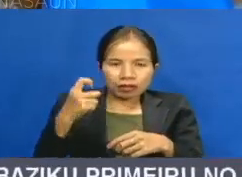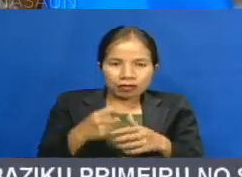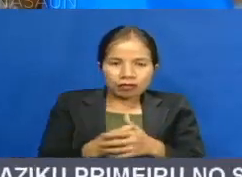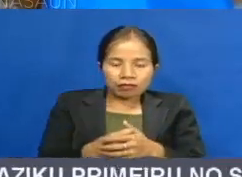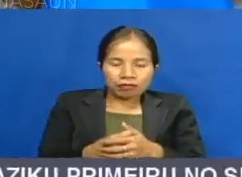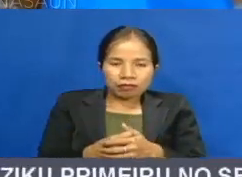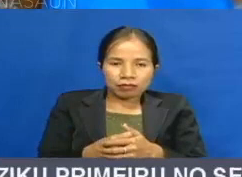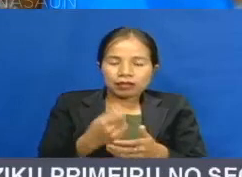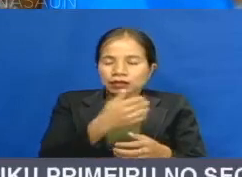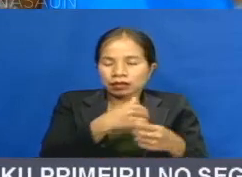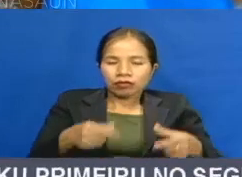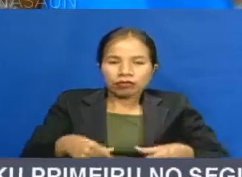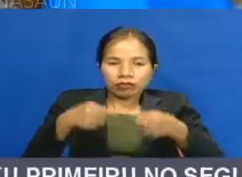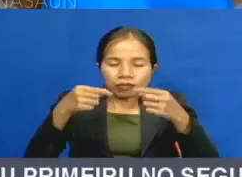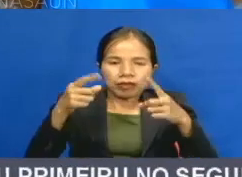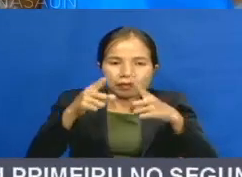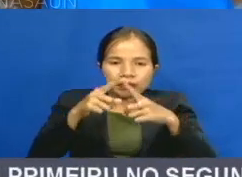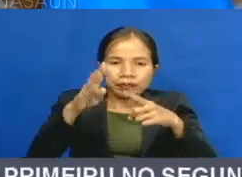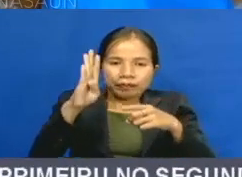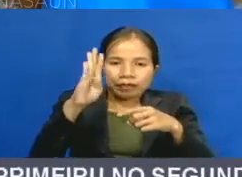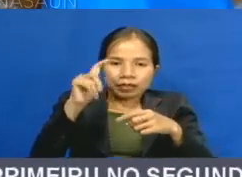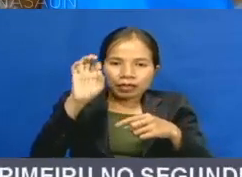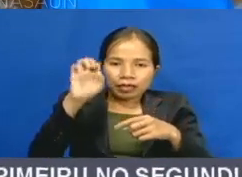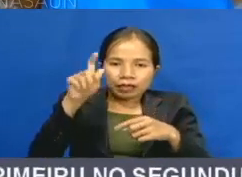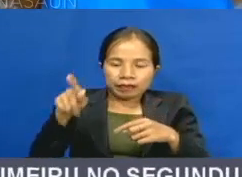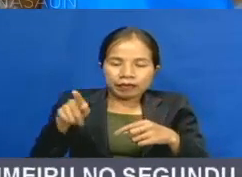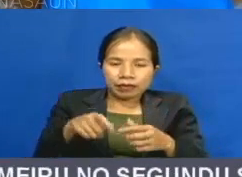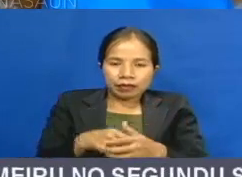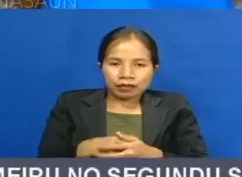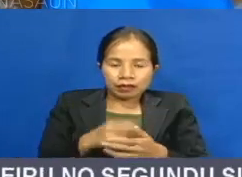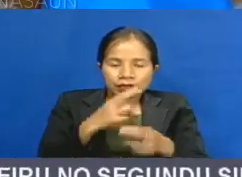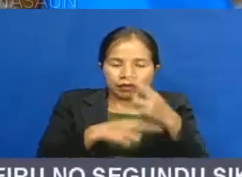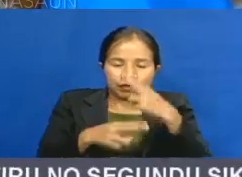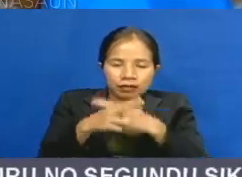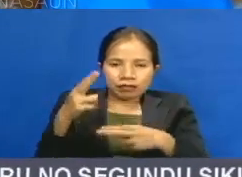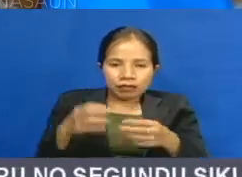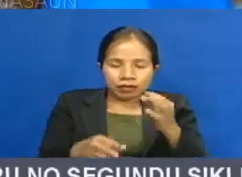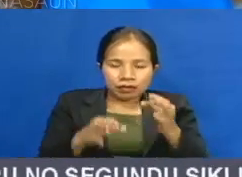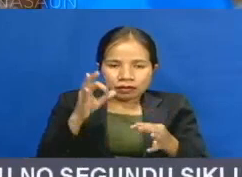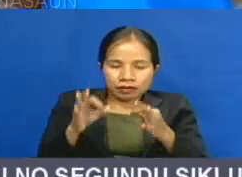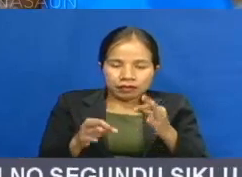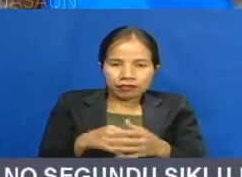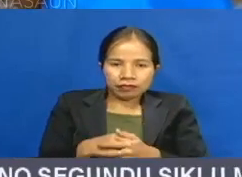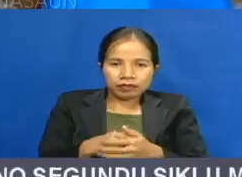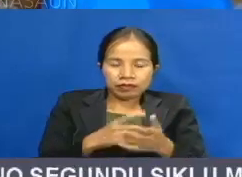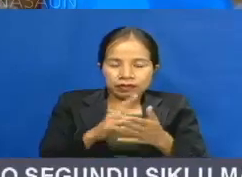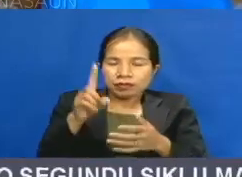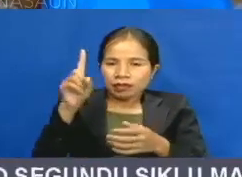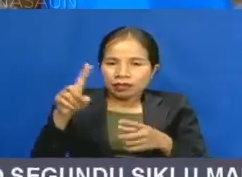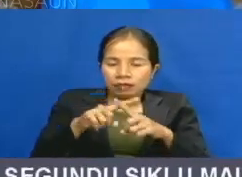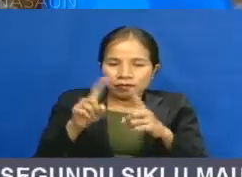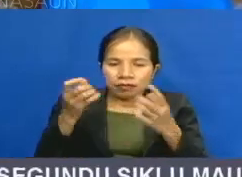bomba refere se dá o que entrega mais a Betel LP em linha, Liman. Acho que duração semana ainda não, mas bem,